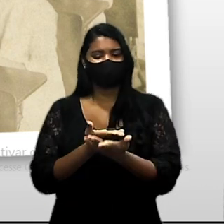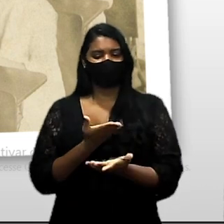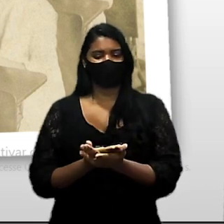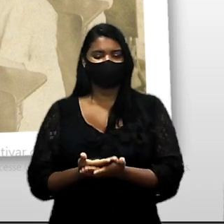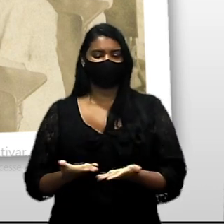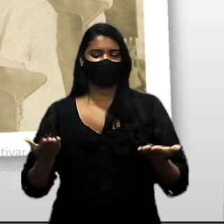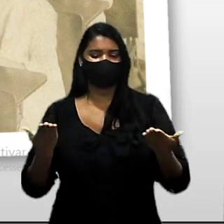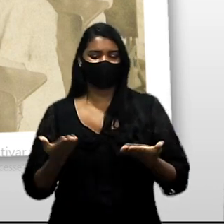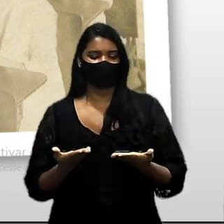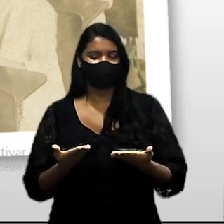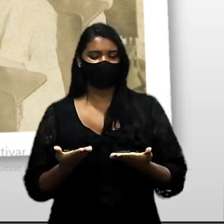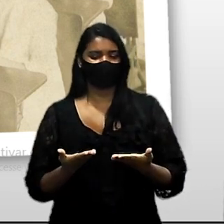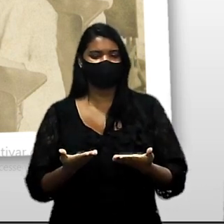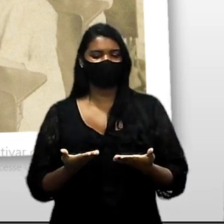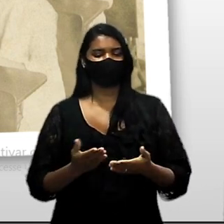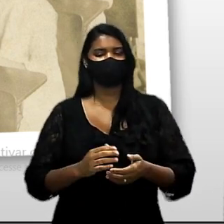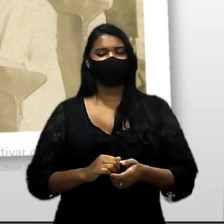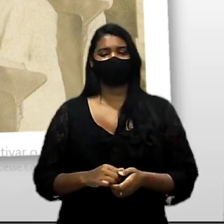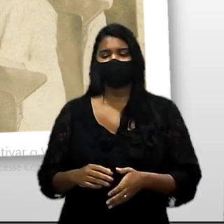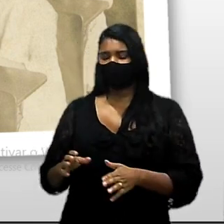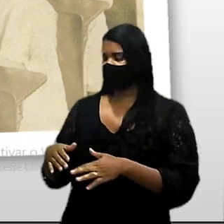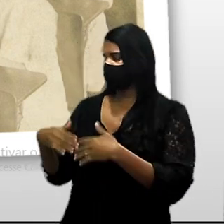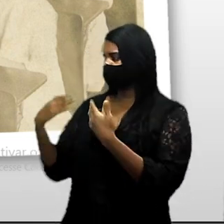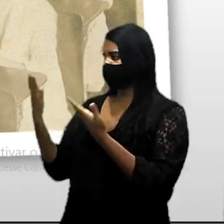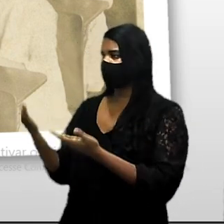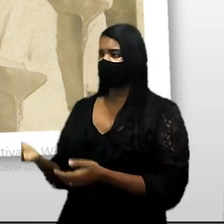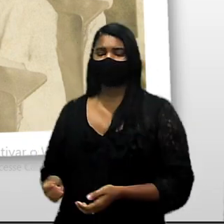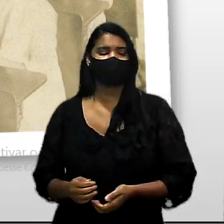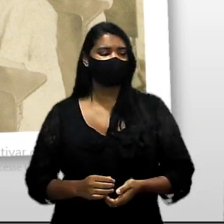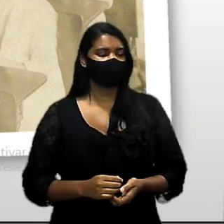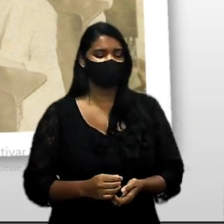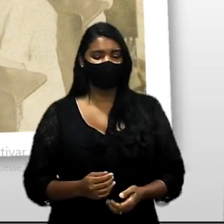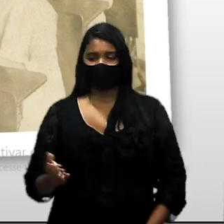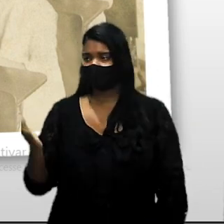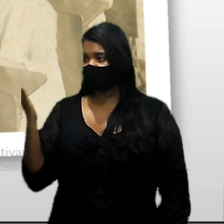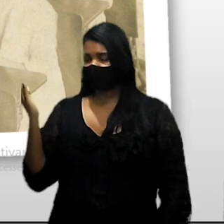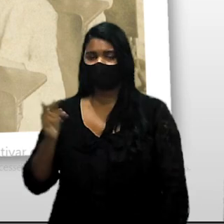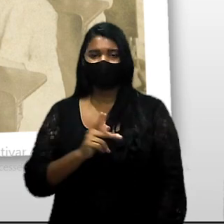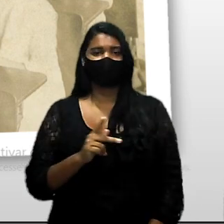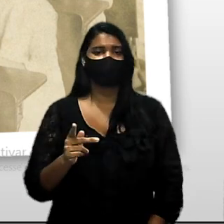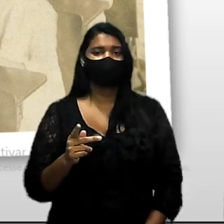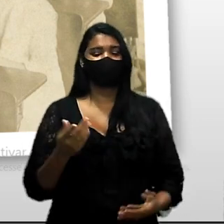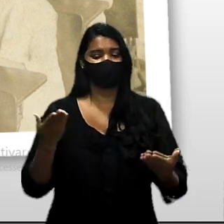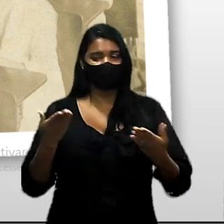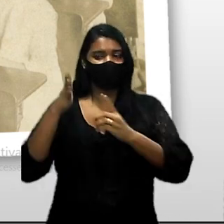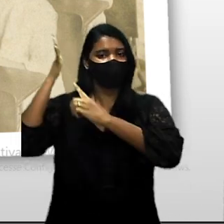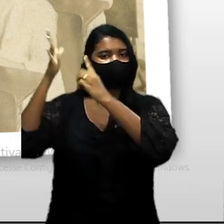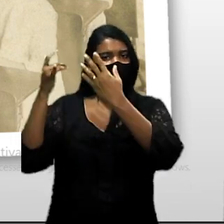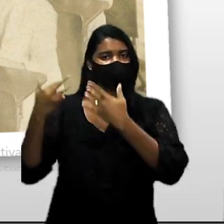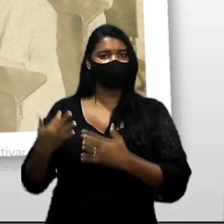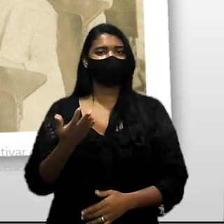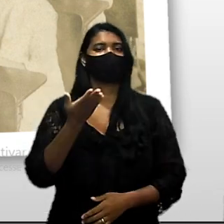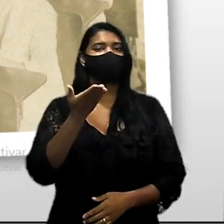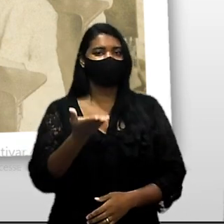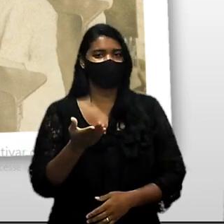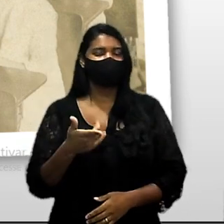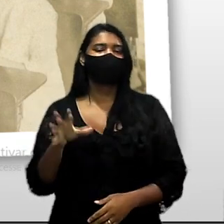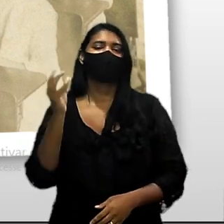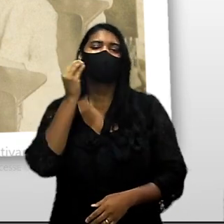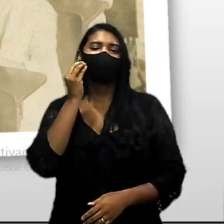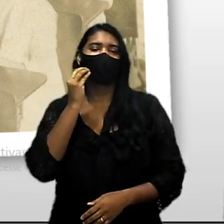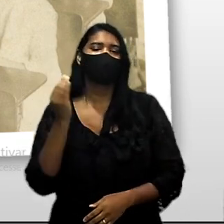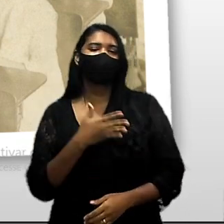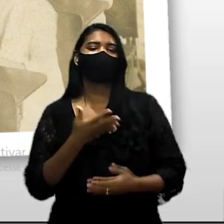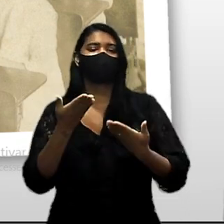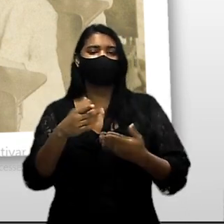situação que quebra um pouco esse paradigma é o fato de eu estar aqui conversando com vocês, tá certo? Uma outra experiência que